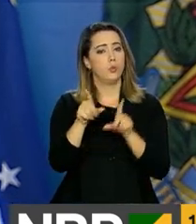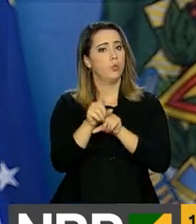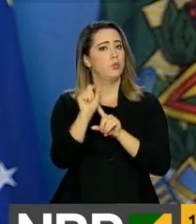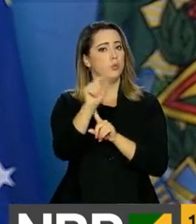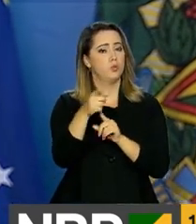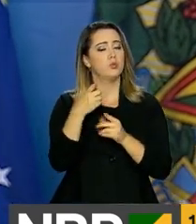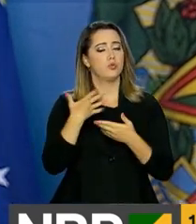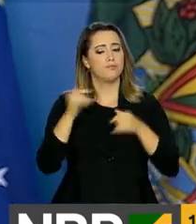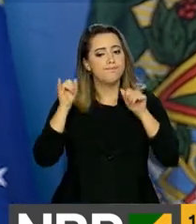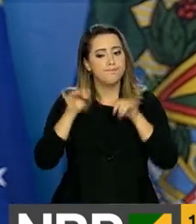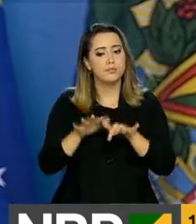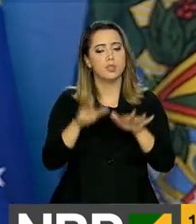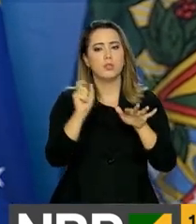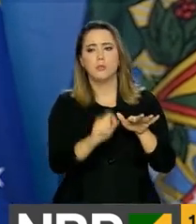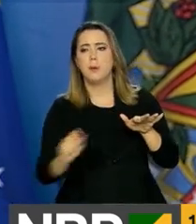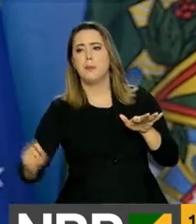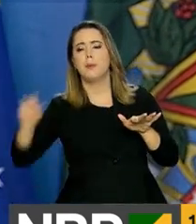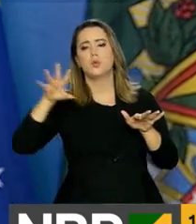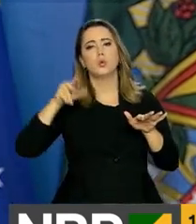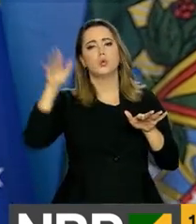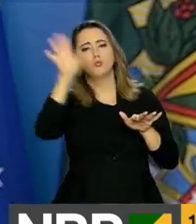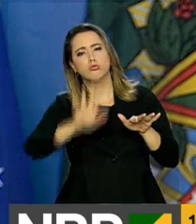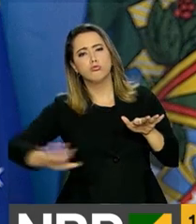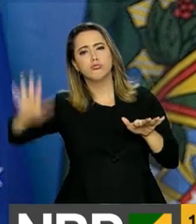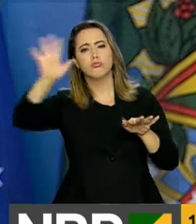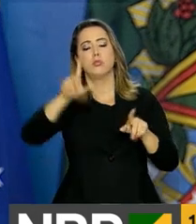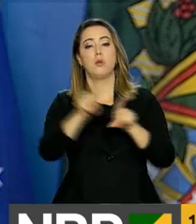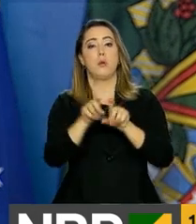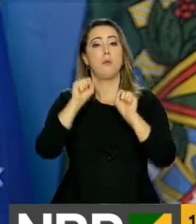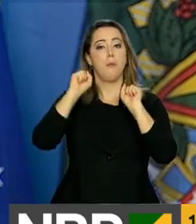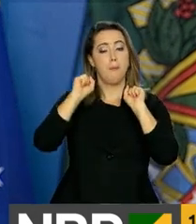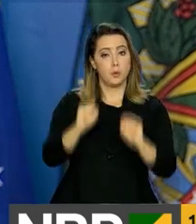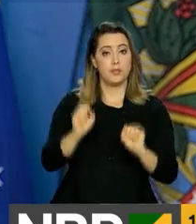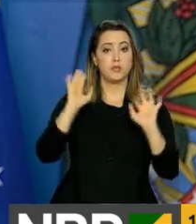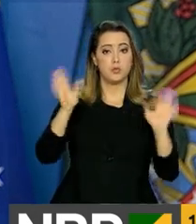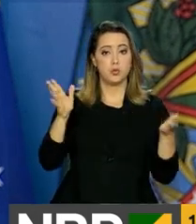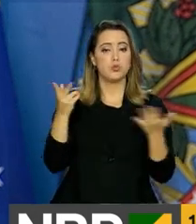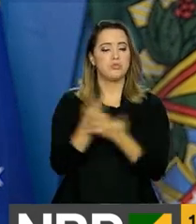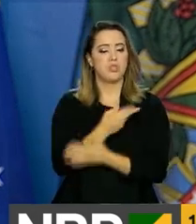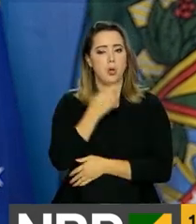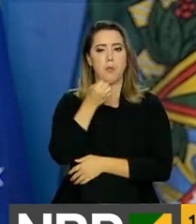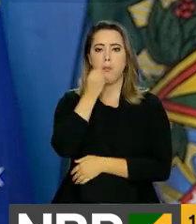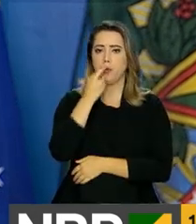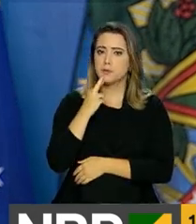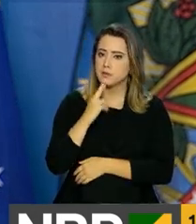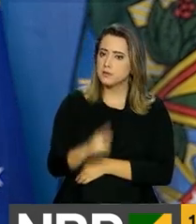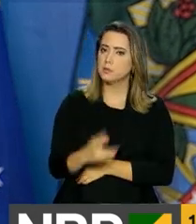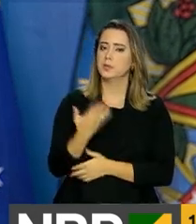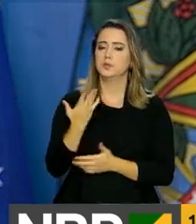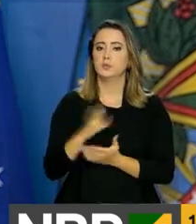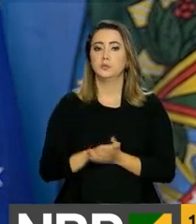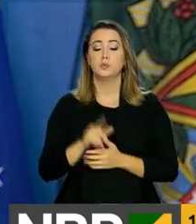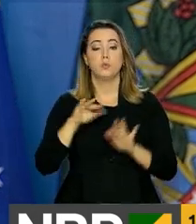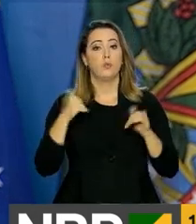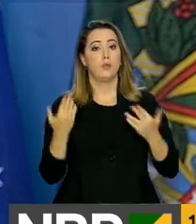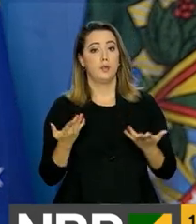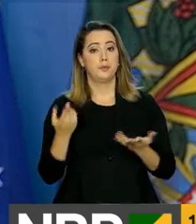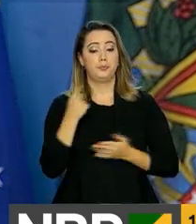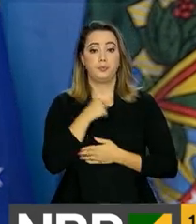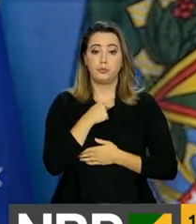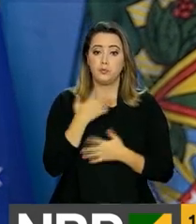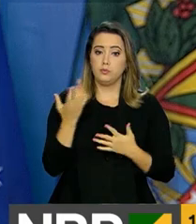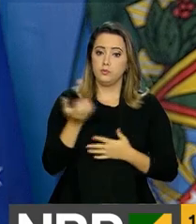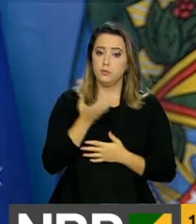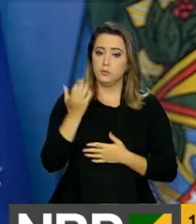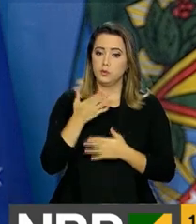brasil pudesse estar formatado de uma maneira que desce é bons bons resultados então eu